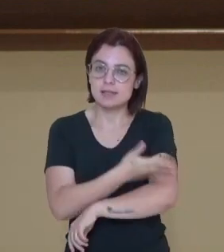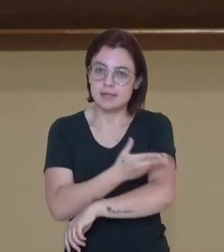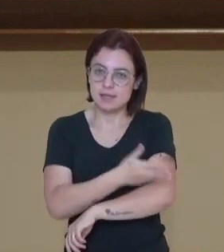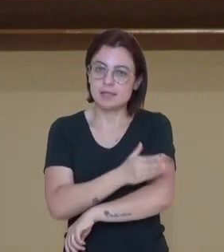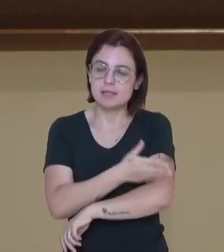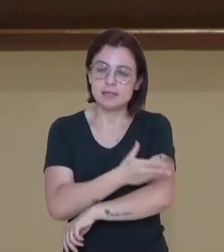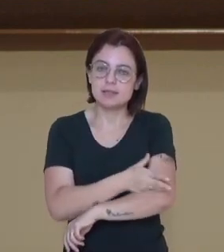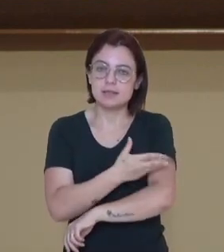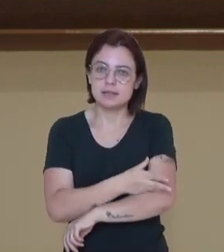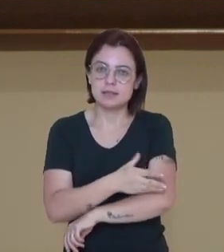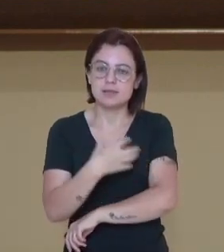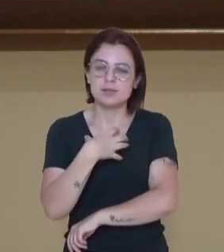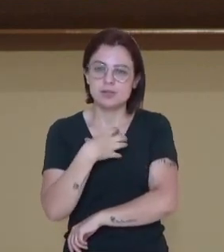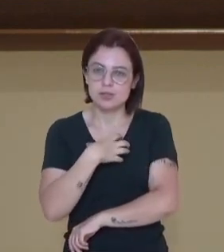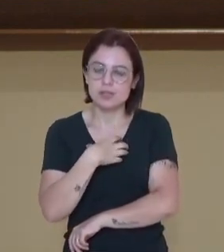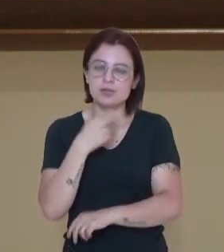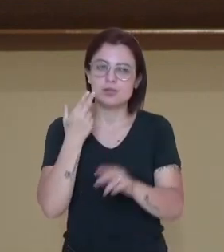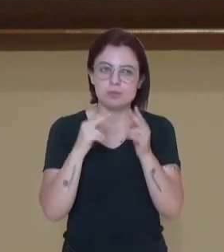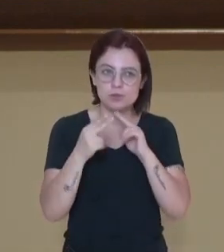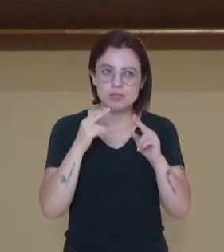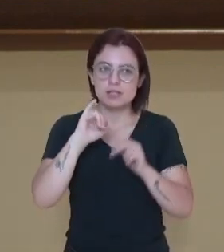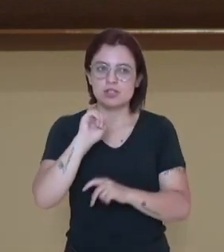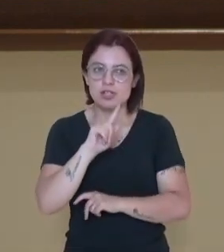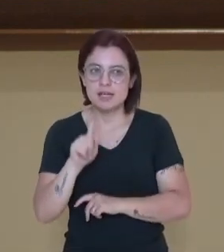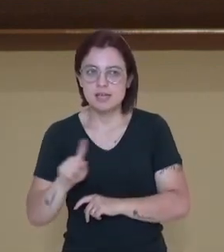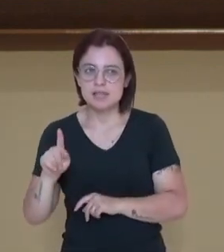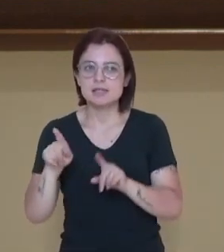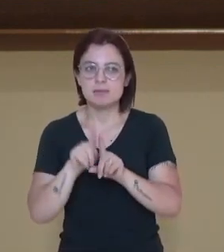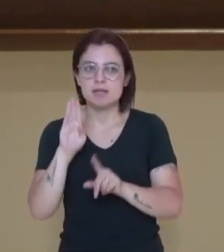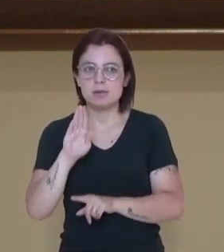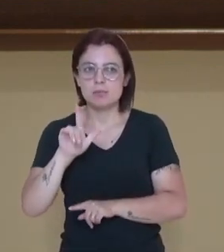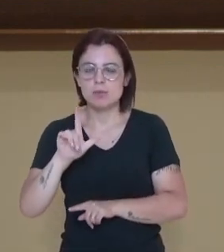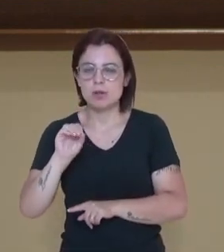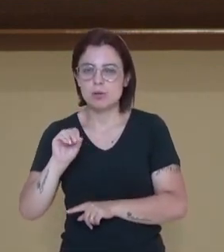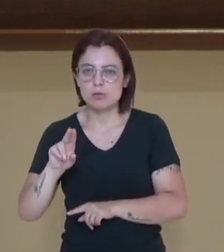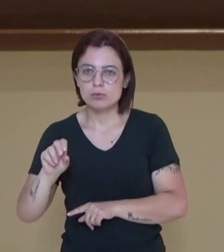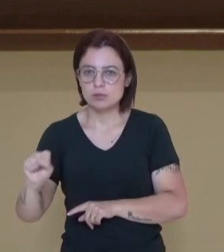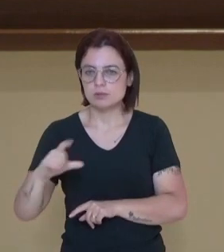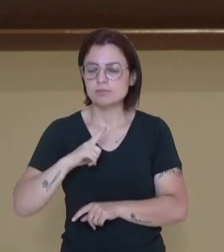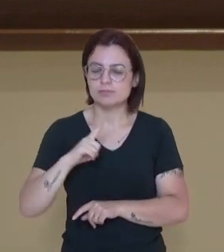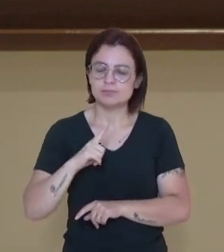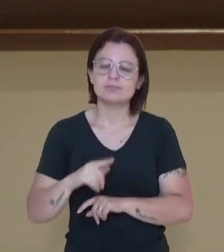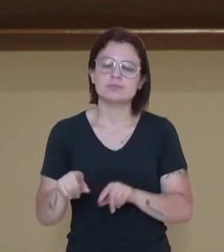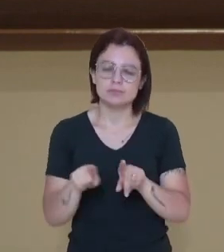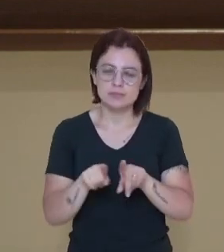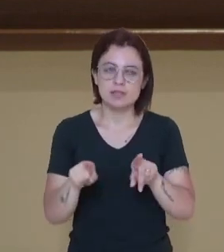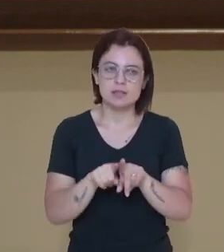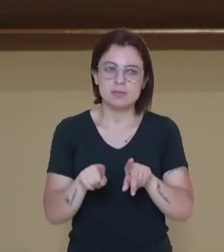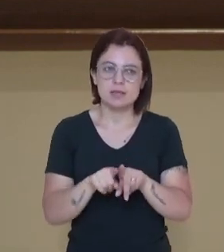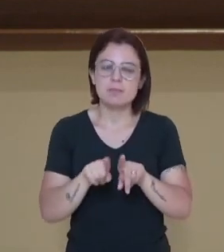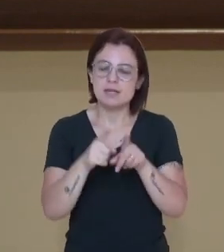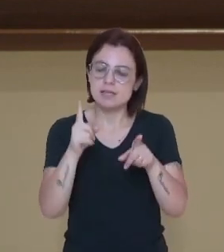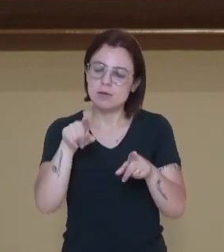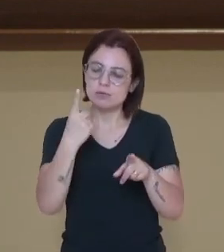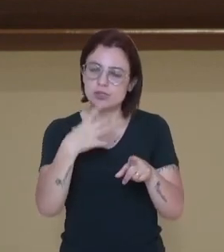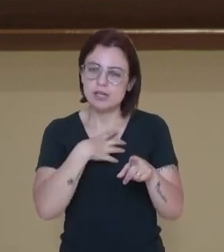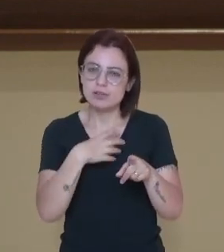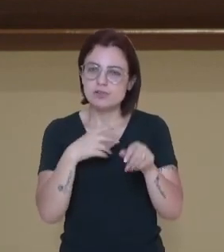gênero, o estilo musical de blues, de jazz, certo? Mas é uma forma de fazer